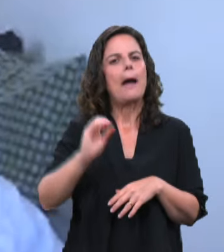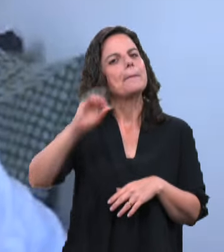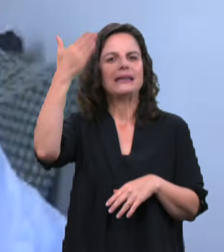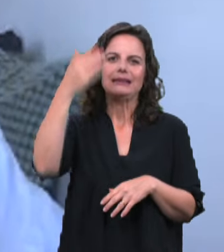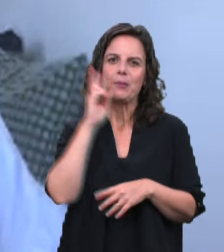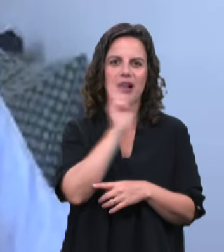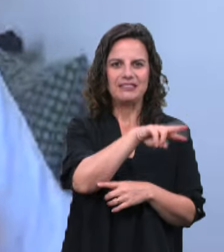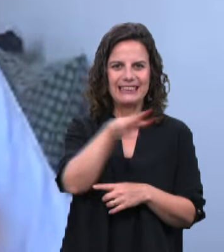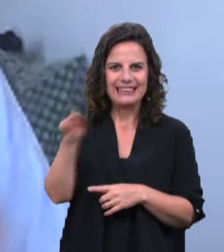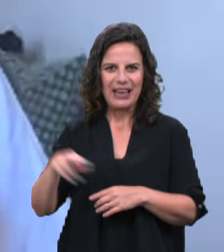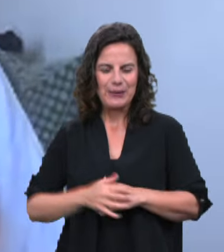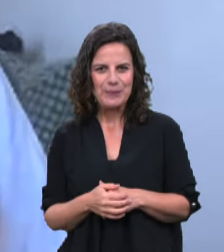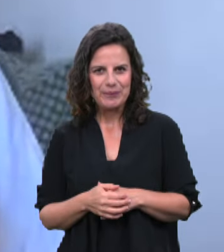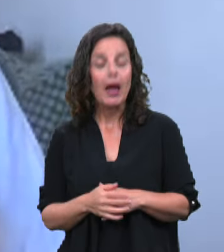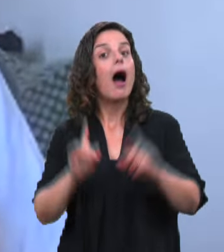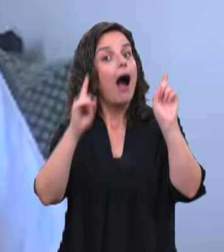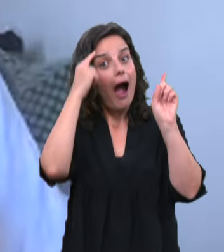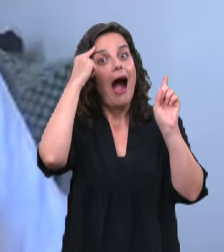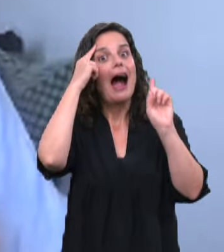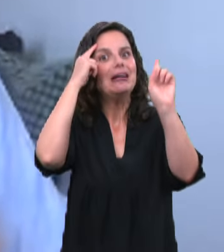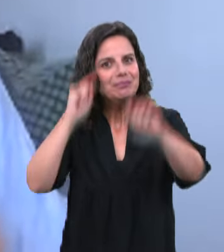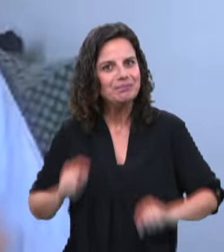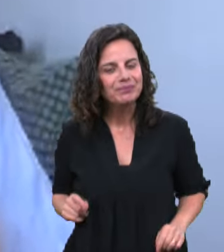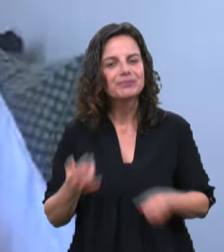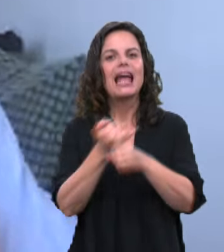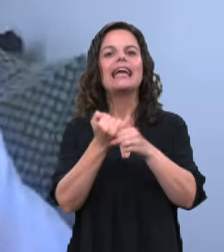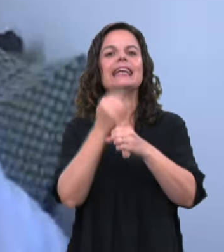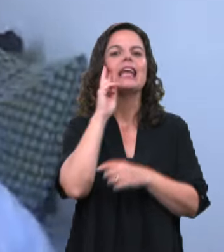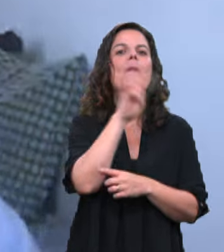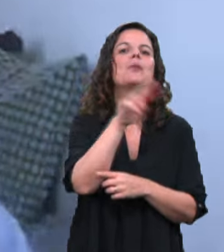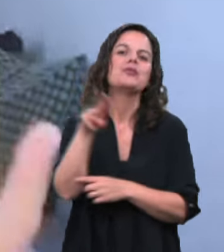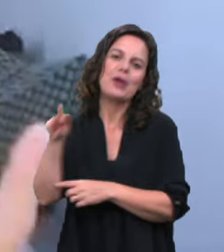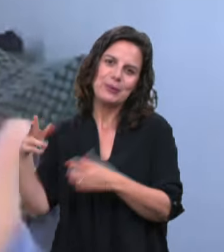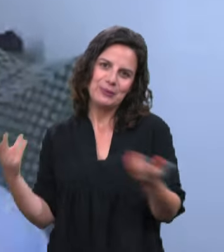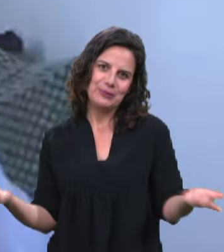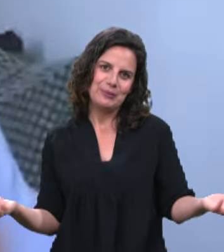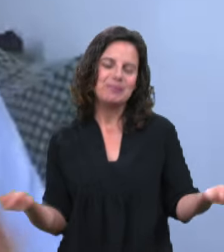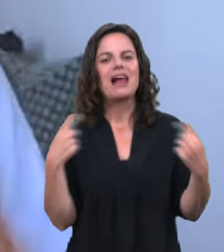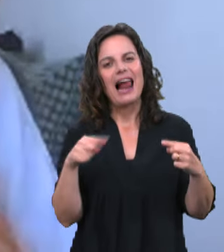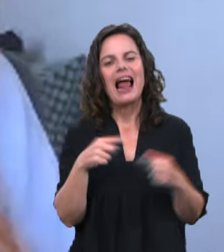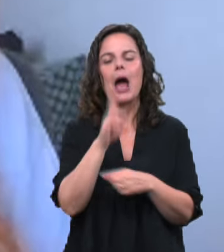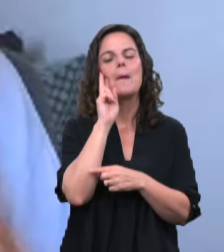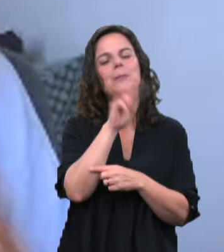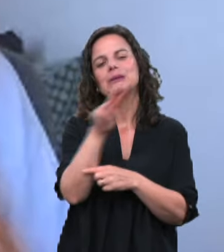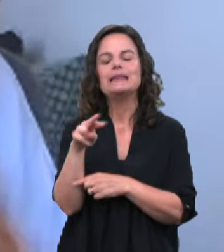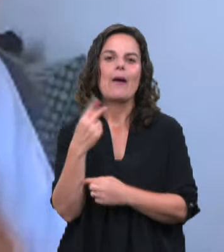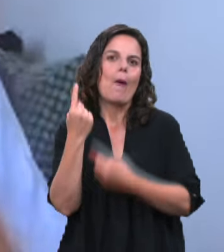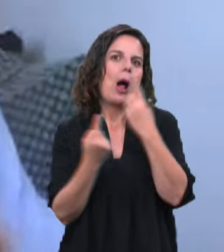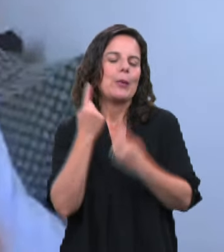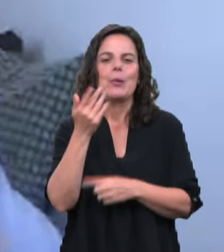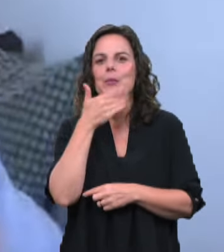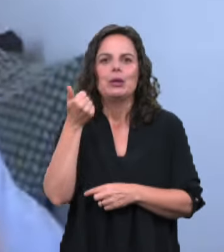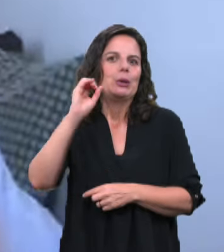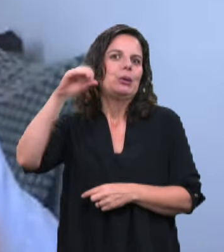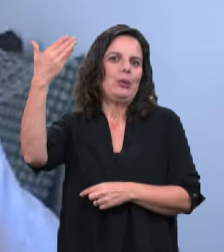pontos principais. Ah, e também a Ilha dos Museus, que é onde estão alguns dos museus mais